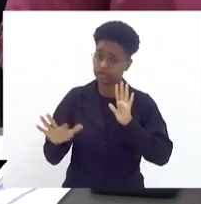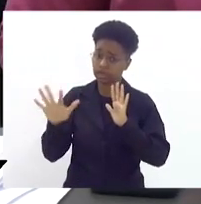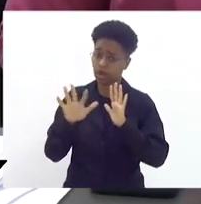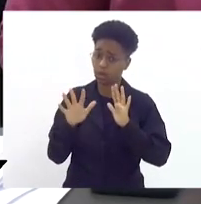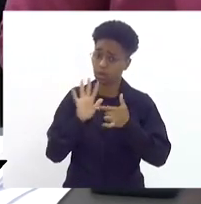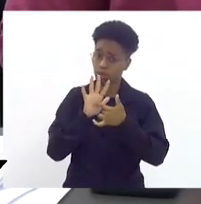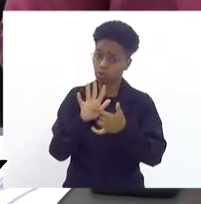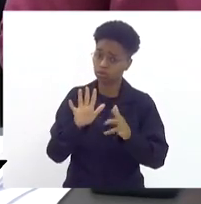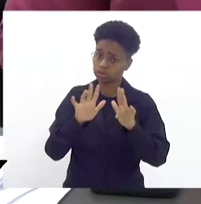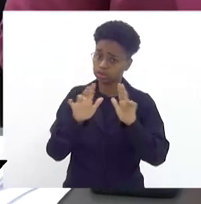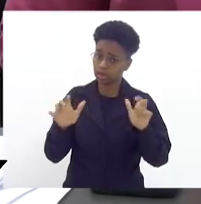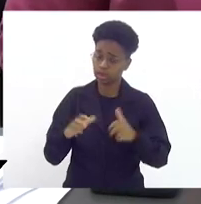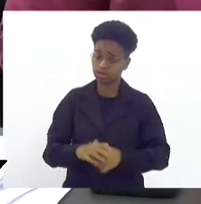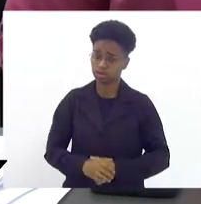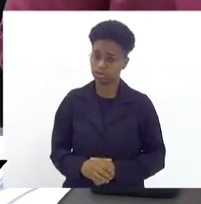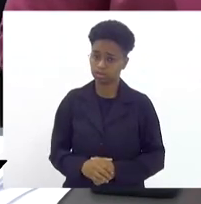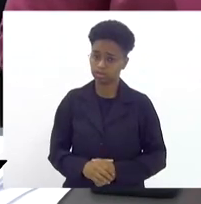sentido, né?